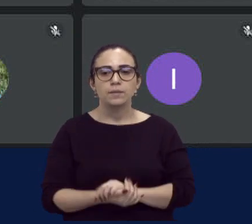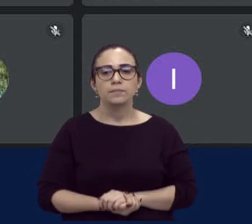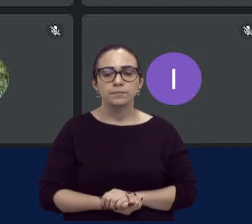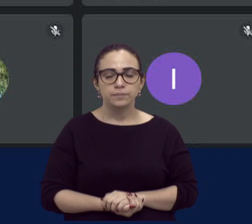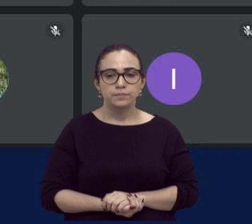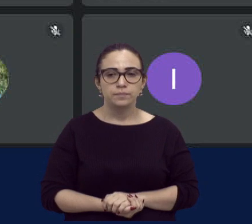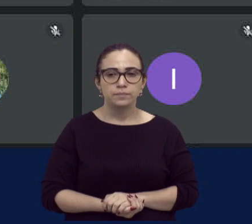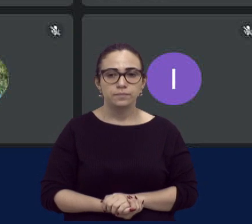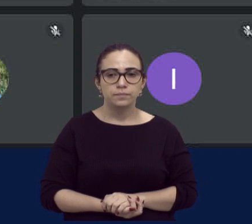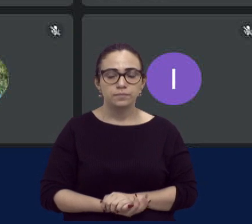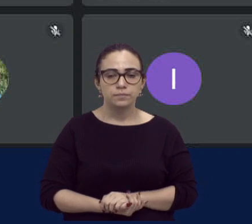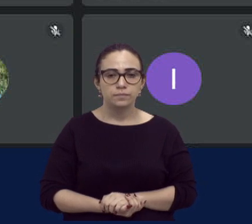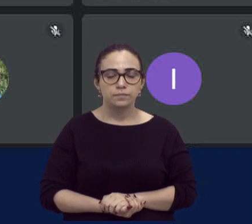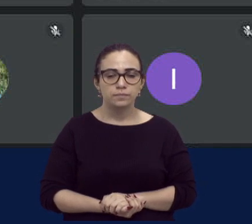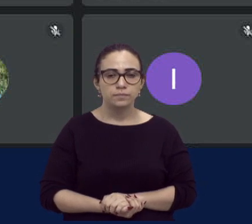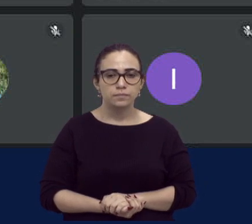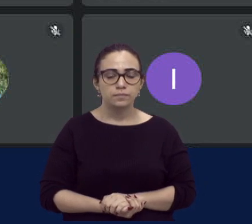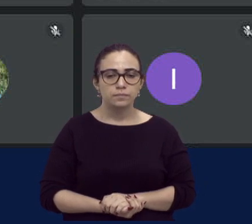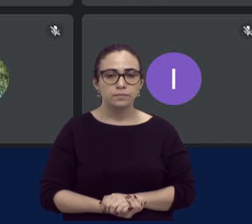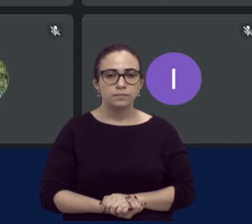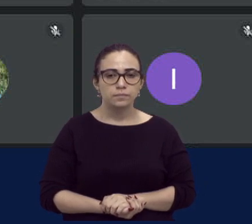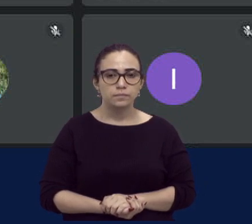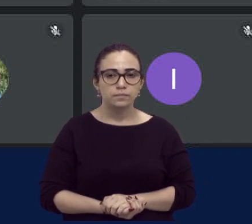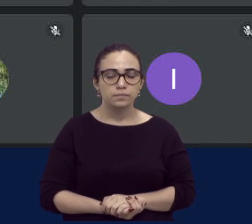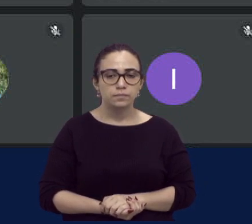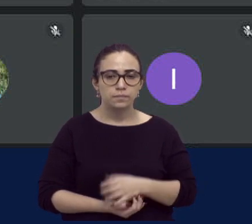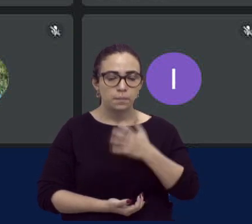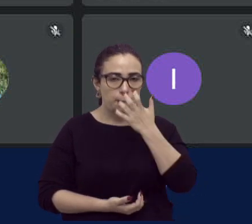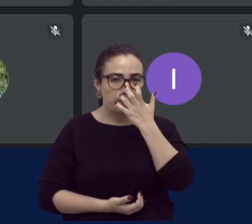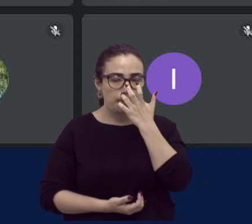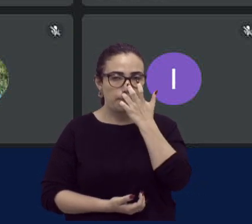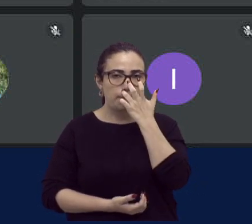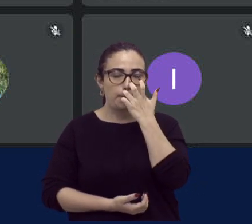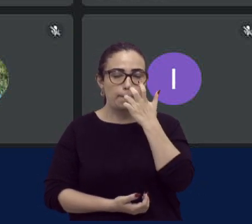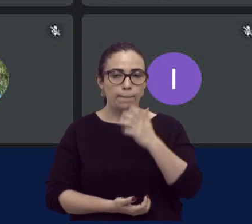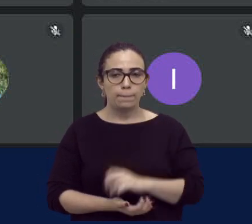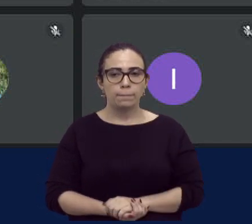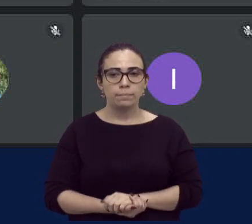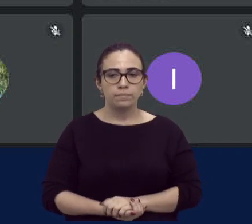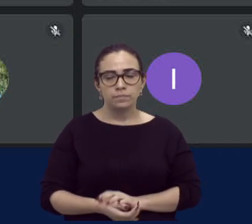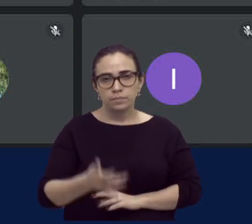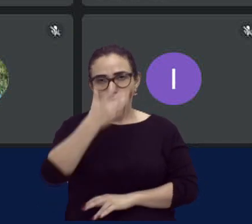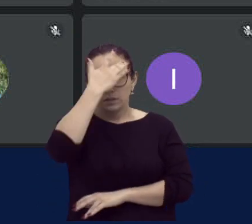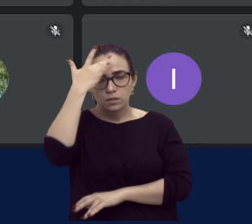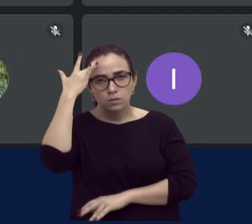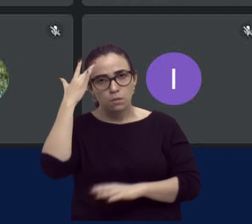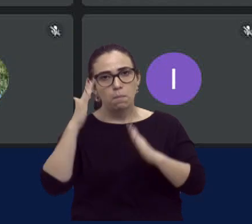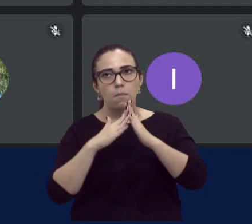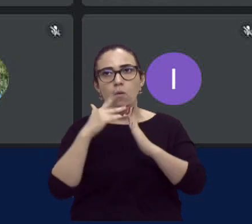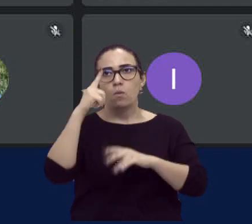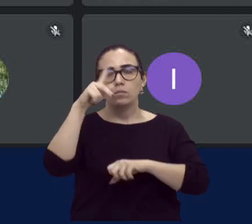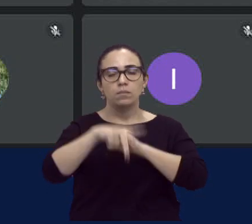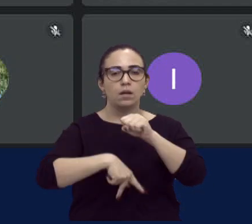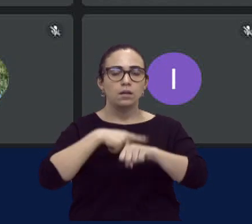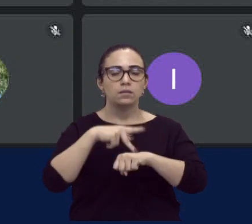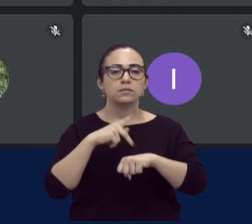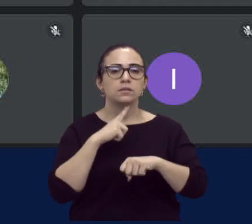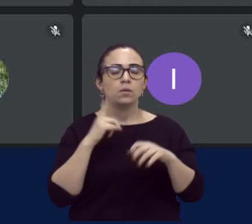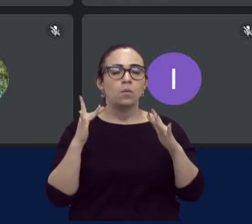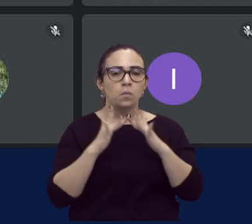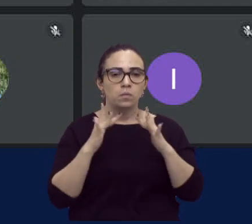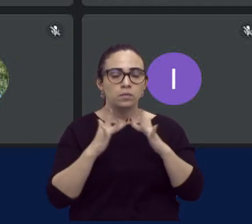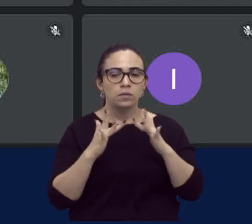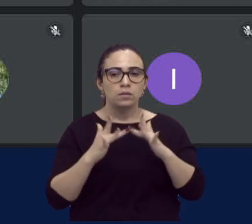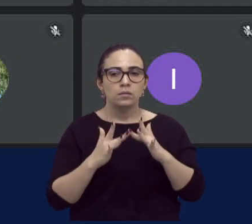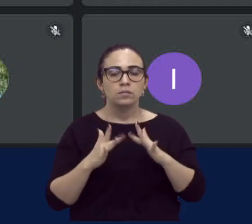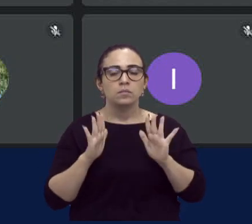gente por conta, tem as suas vantagens, claro, a gente pode falar com gente que mora do outro lado do mundo ou do país, isso é muito bom,